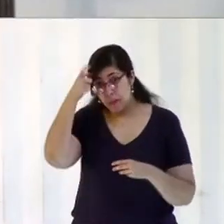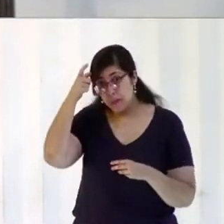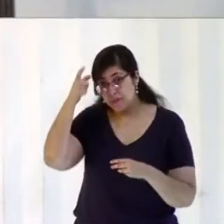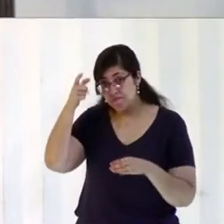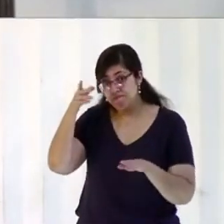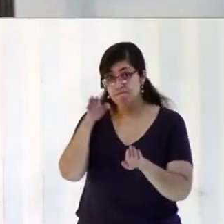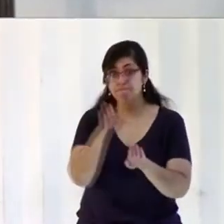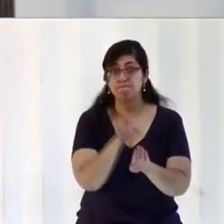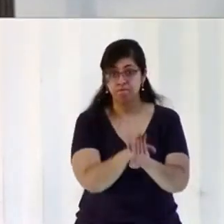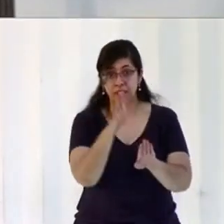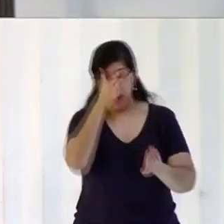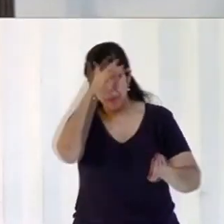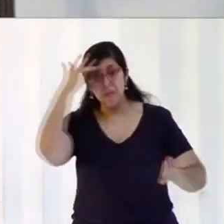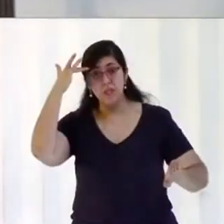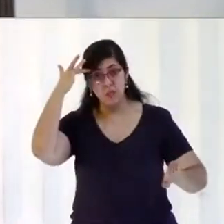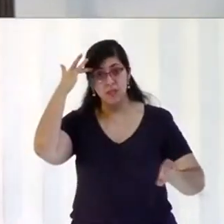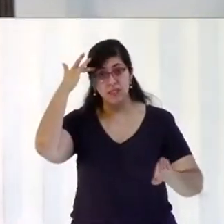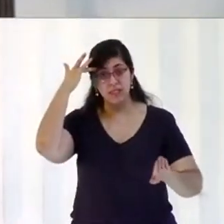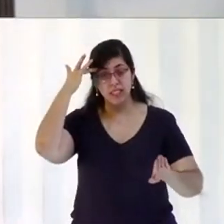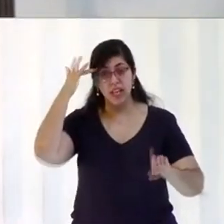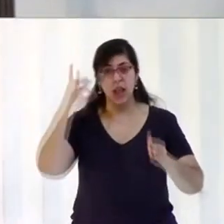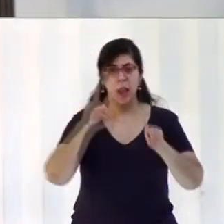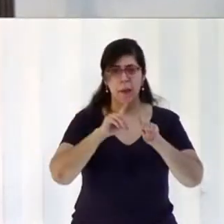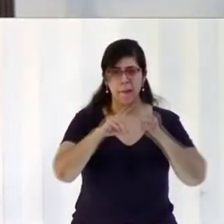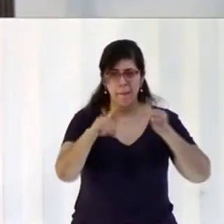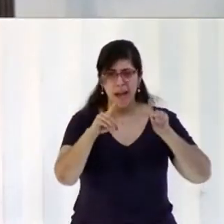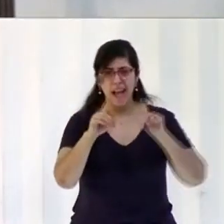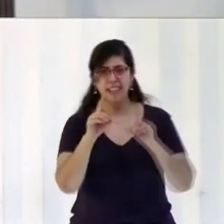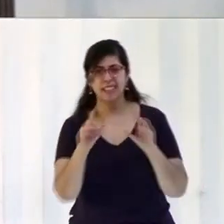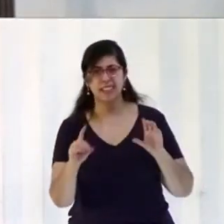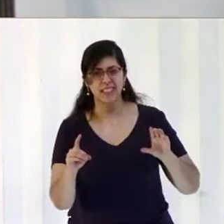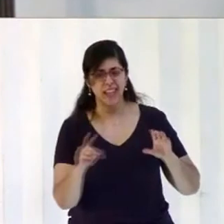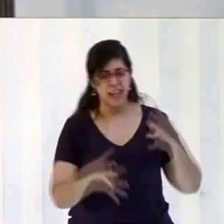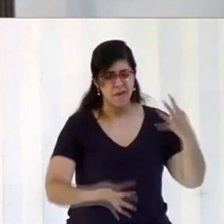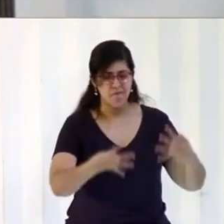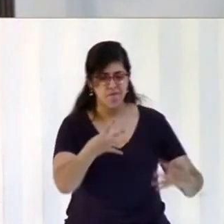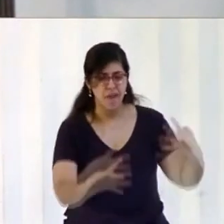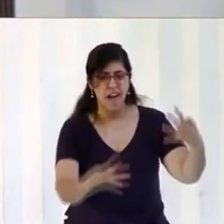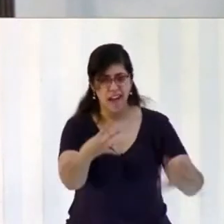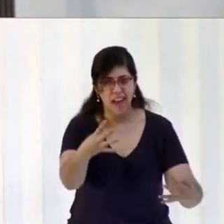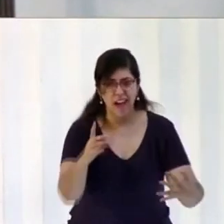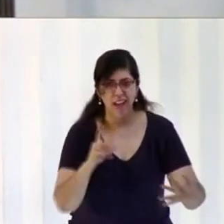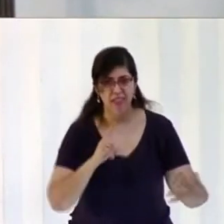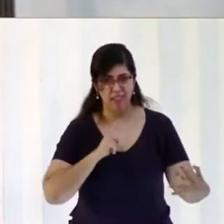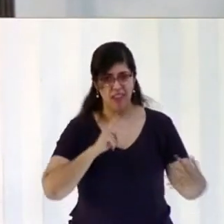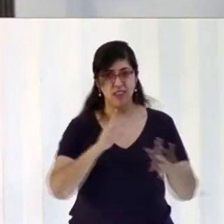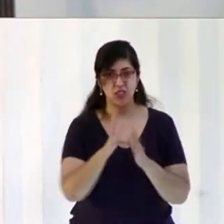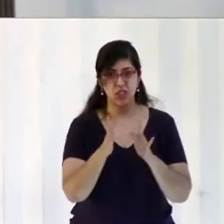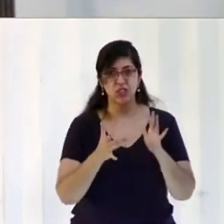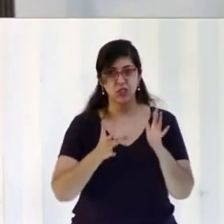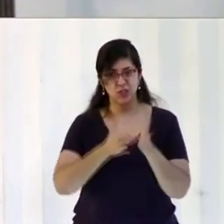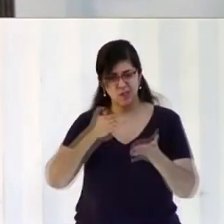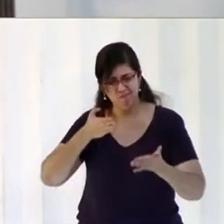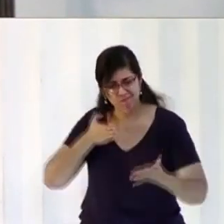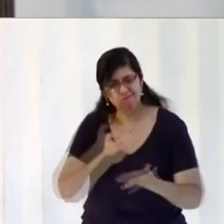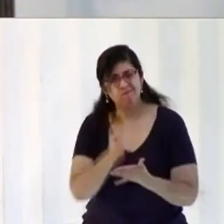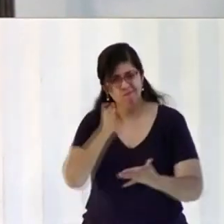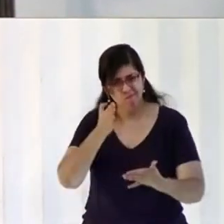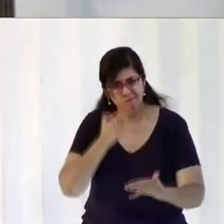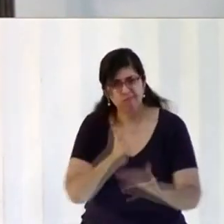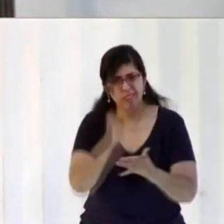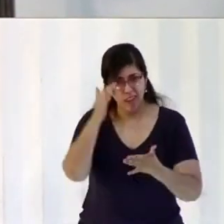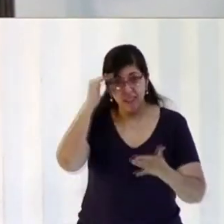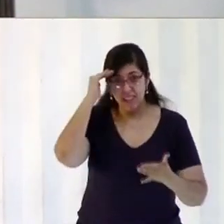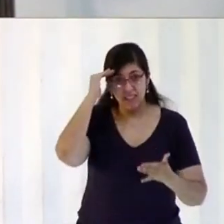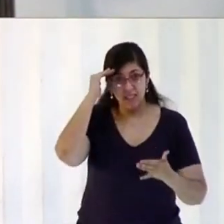tentando impedir a caminhada de Cristo para a cruz há séculos. Desde o Antigo Testamento,